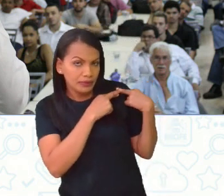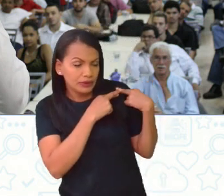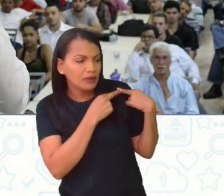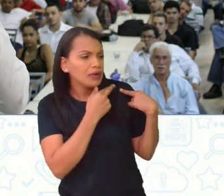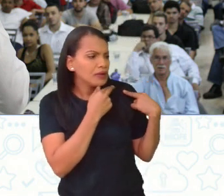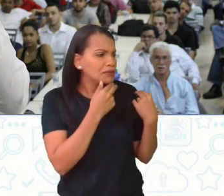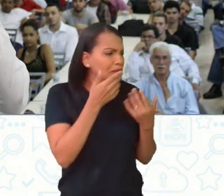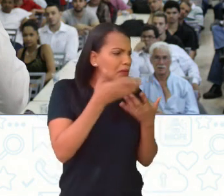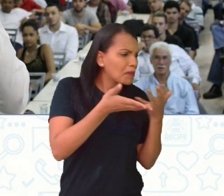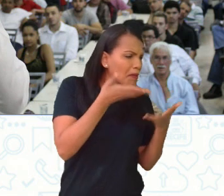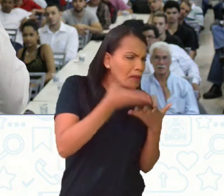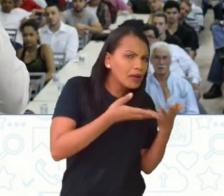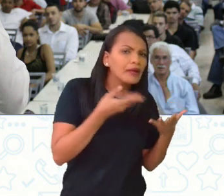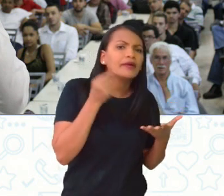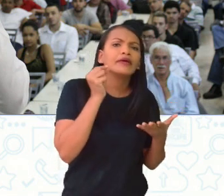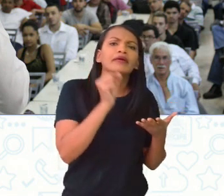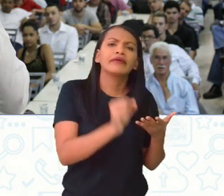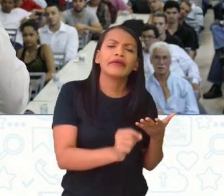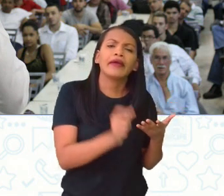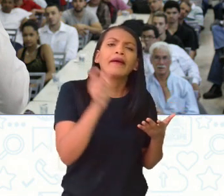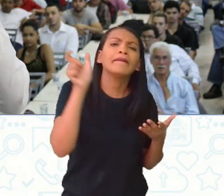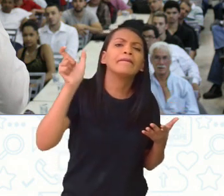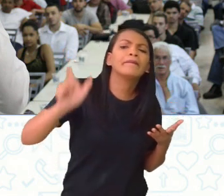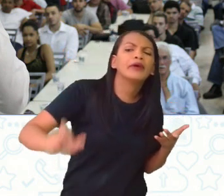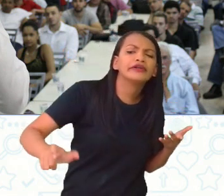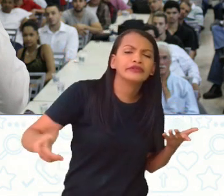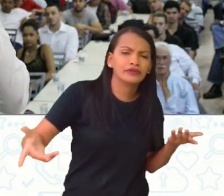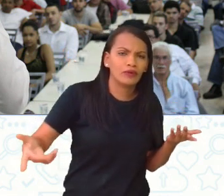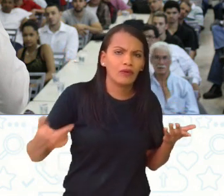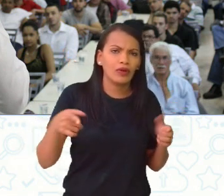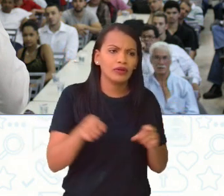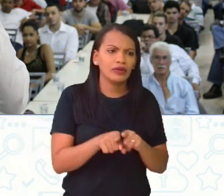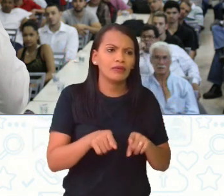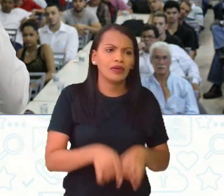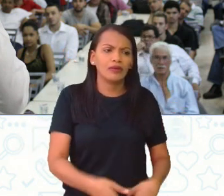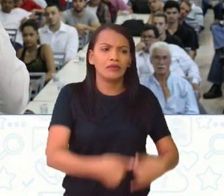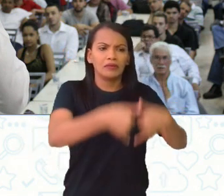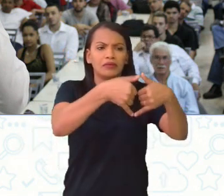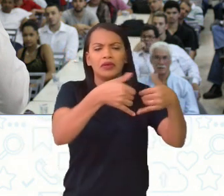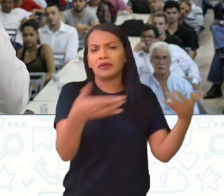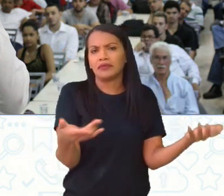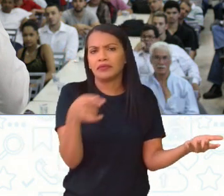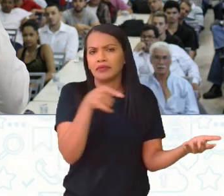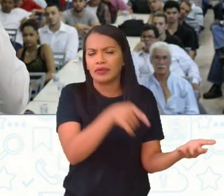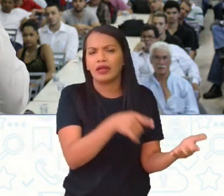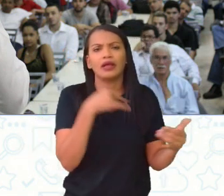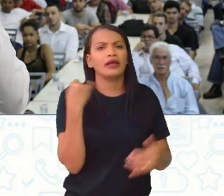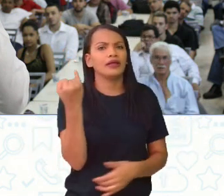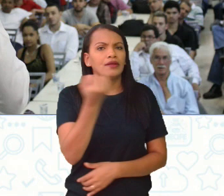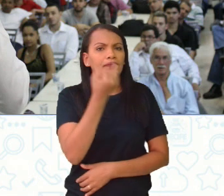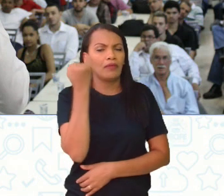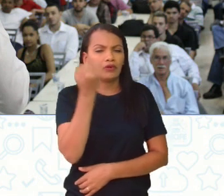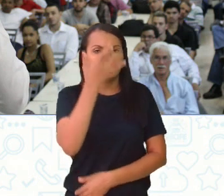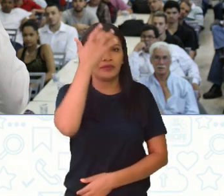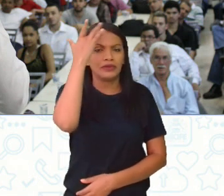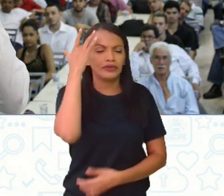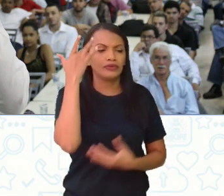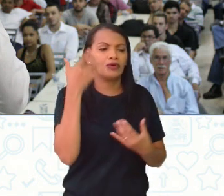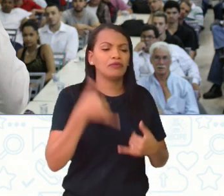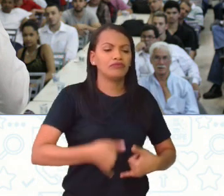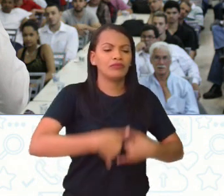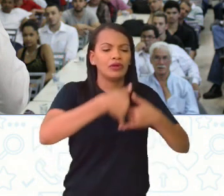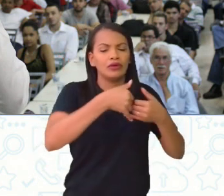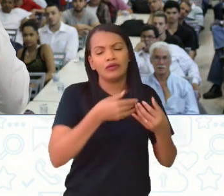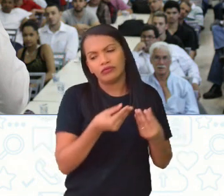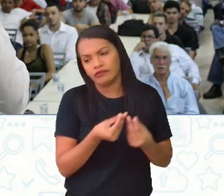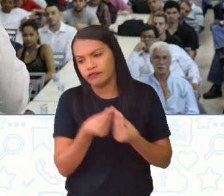a respeito daquele prêmio, a importância daquela pessoa que está sendo premiada, não é? Pelo